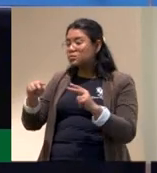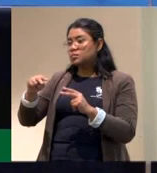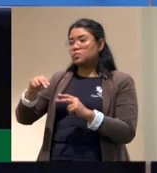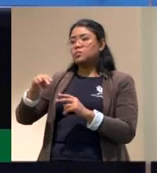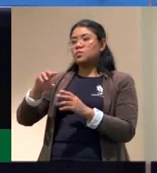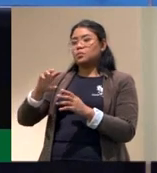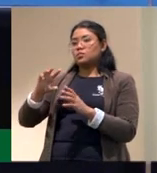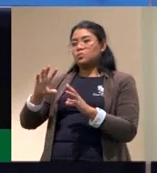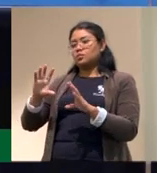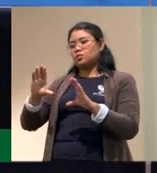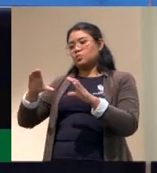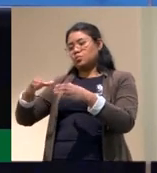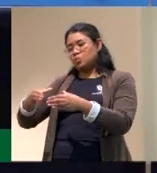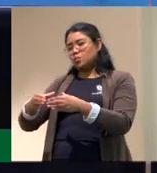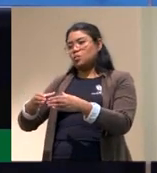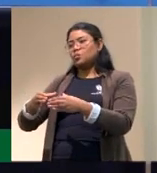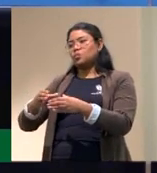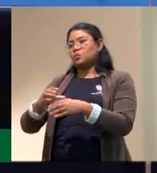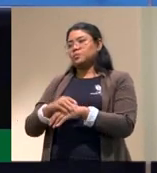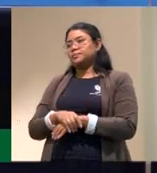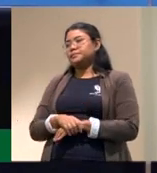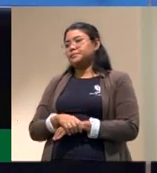ação